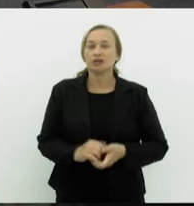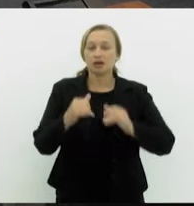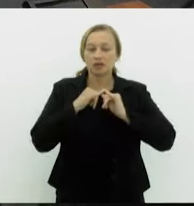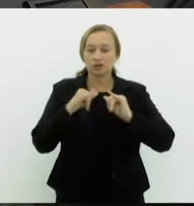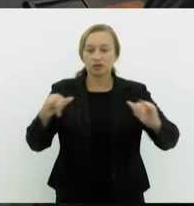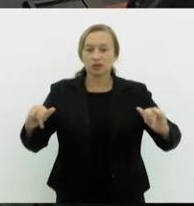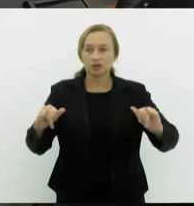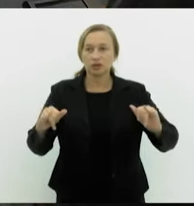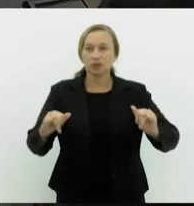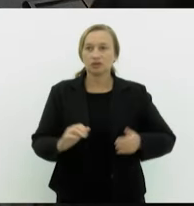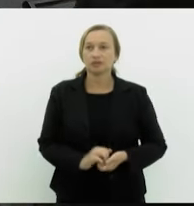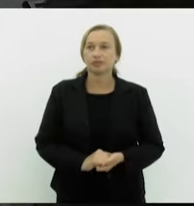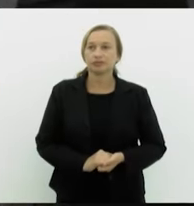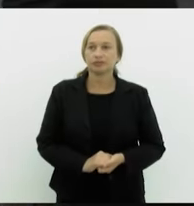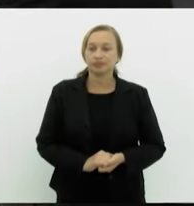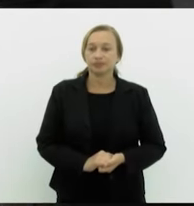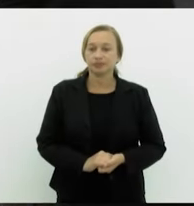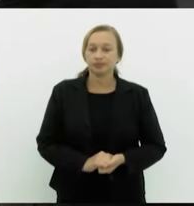Anuncio. Ah, não, Pedro, tá ali, ó.